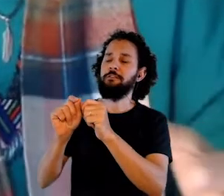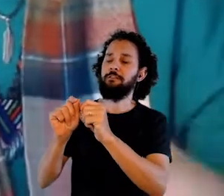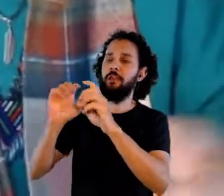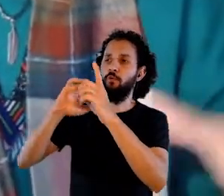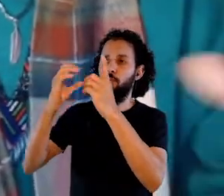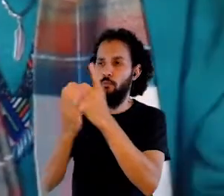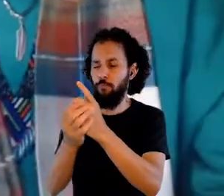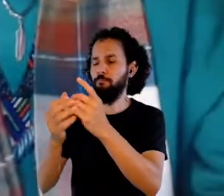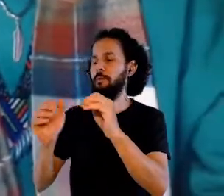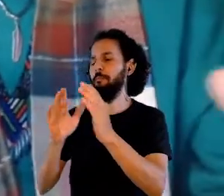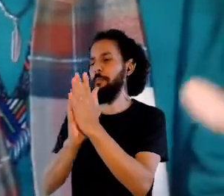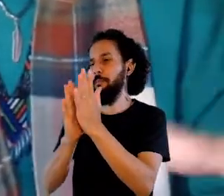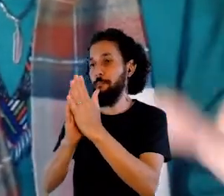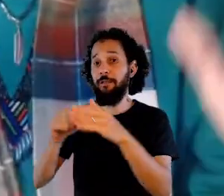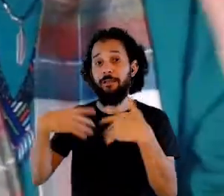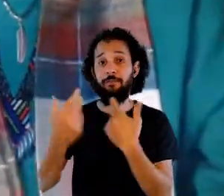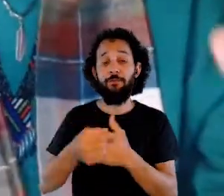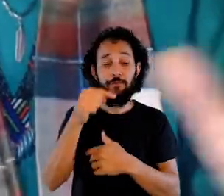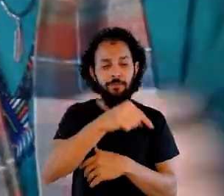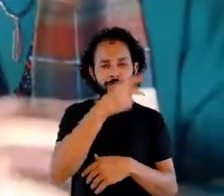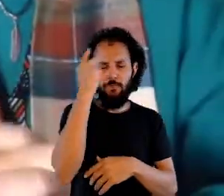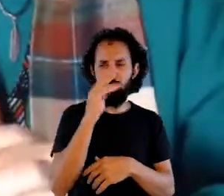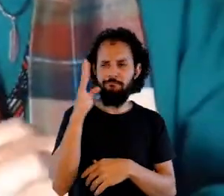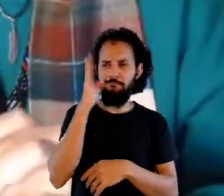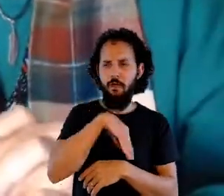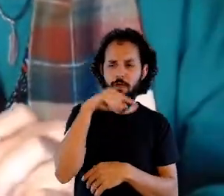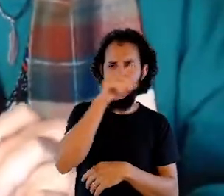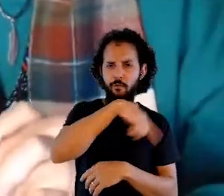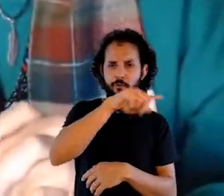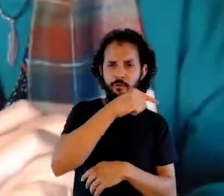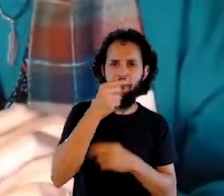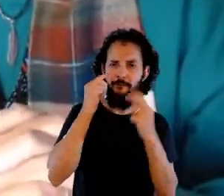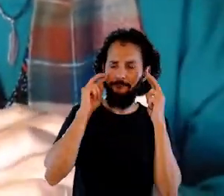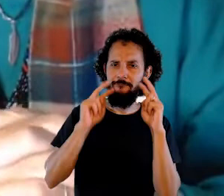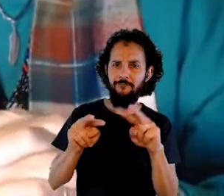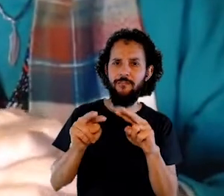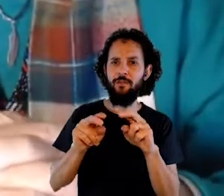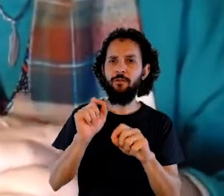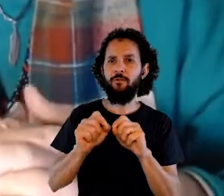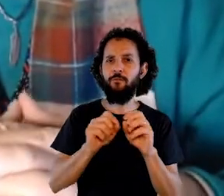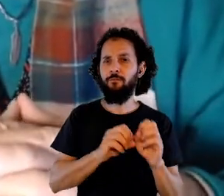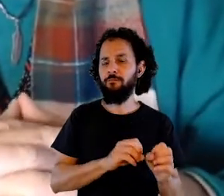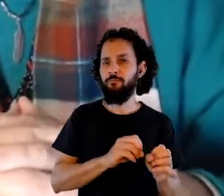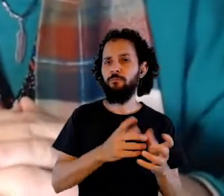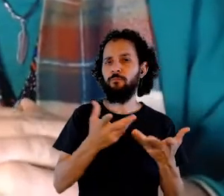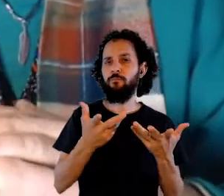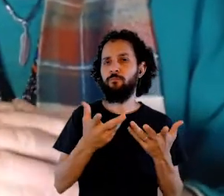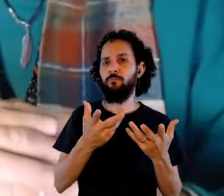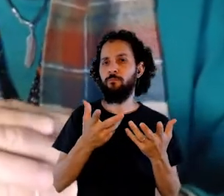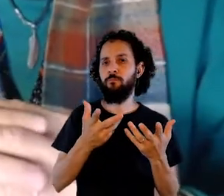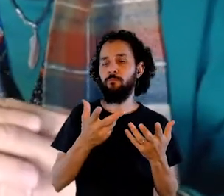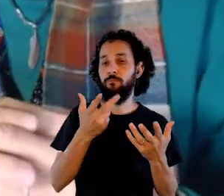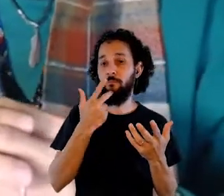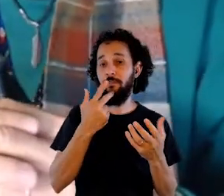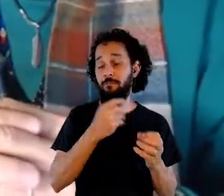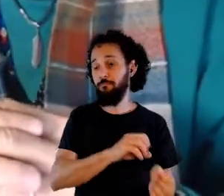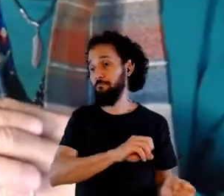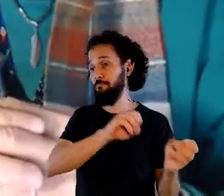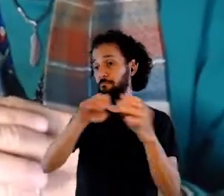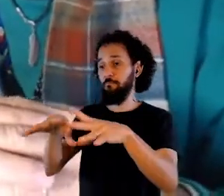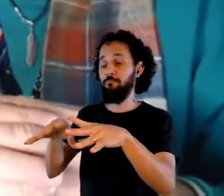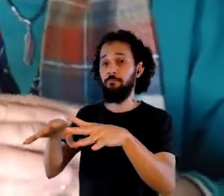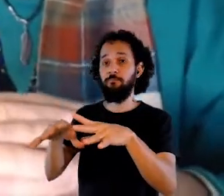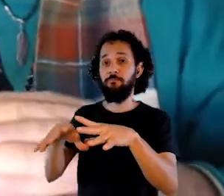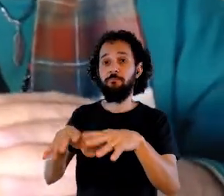tangres maus, vendo aquilo tudo, resolveram jogar para os homens a morte e a